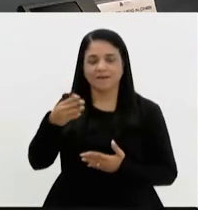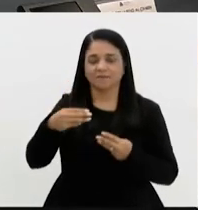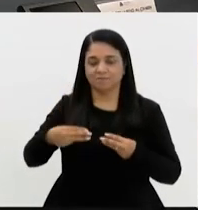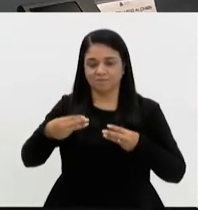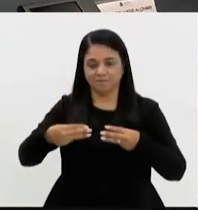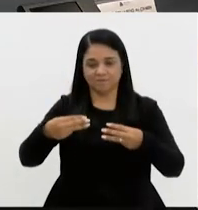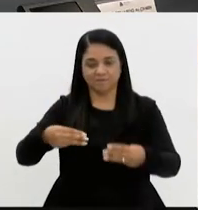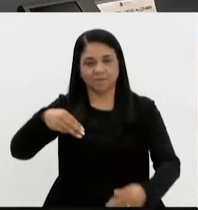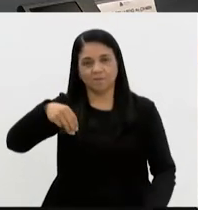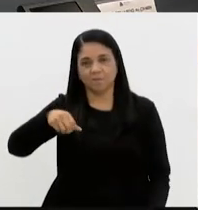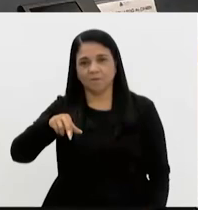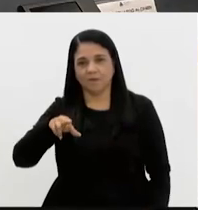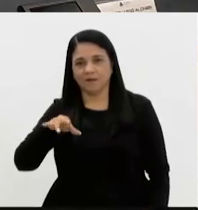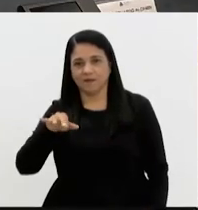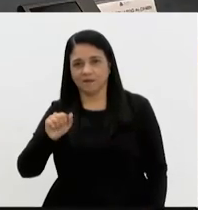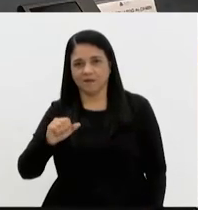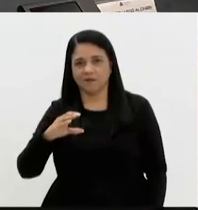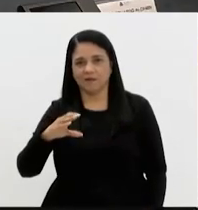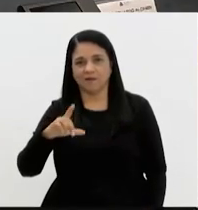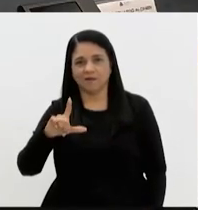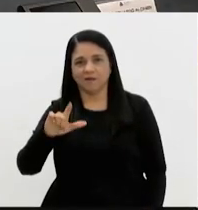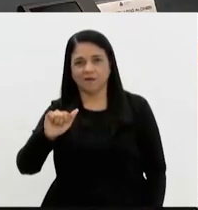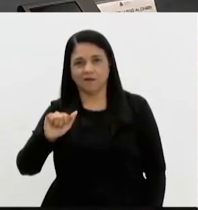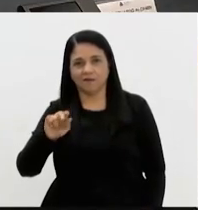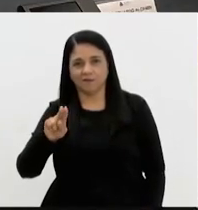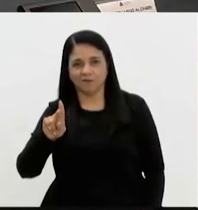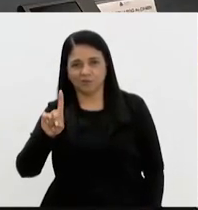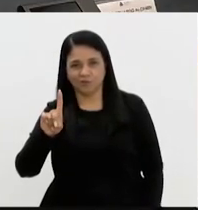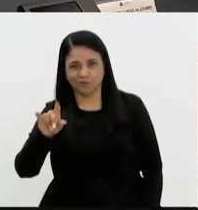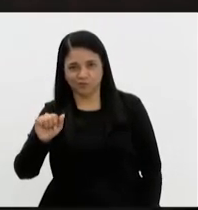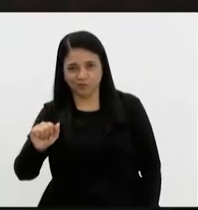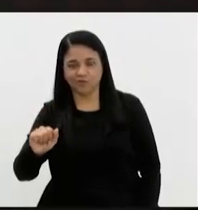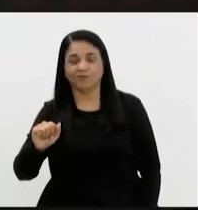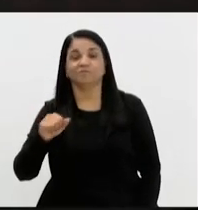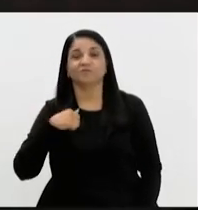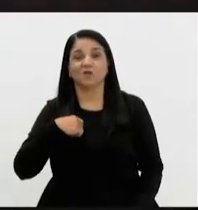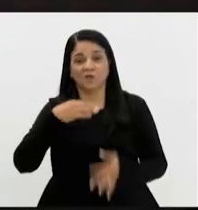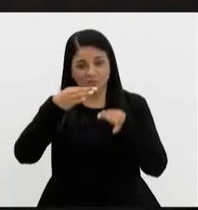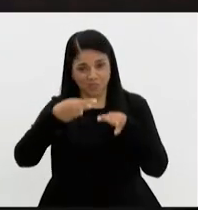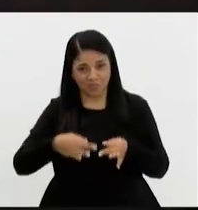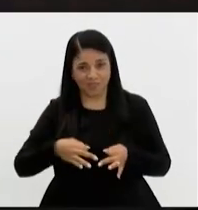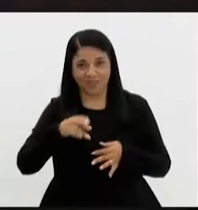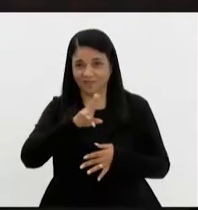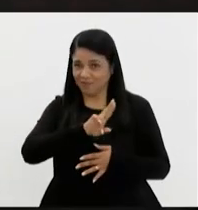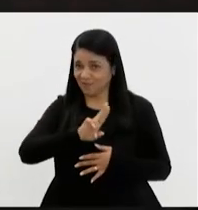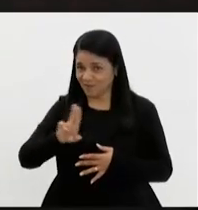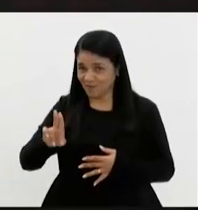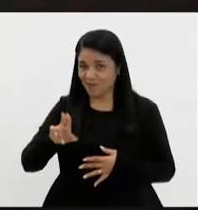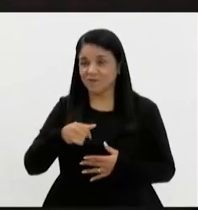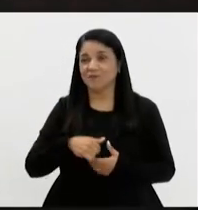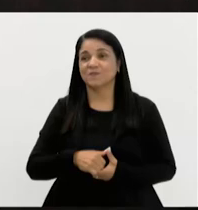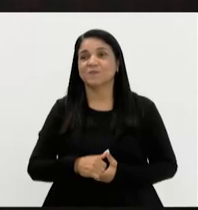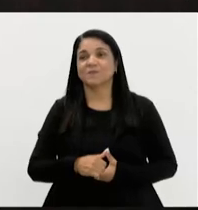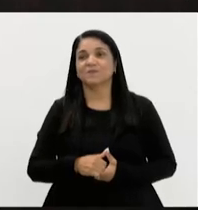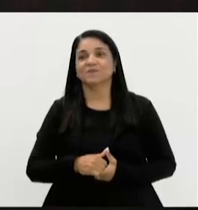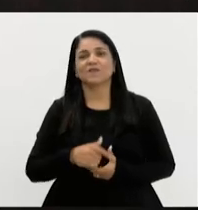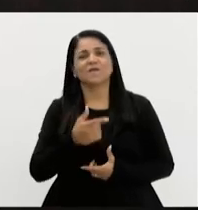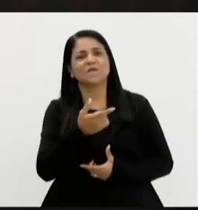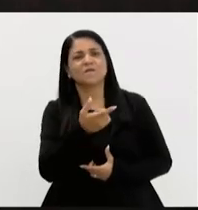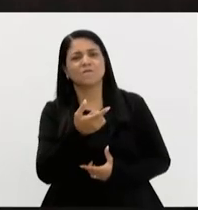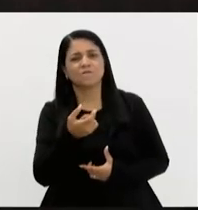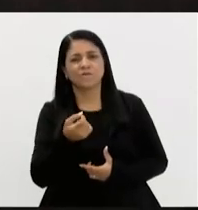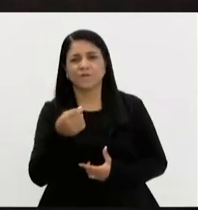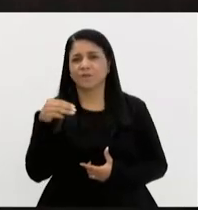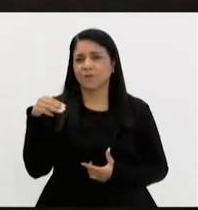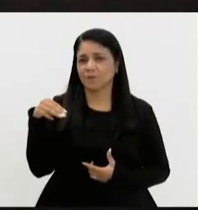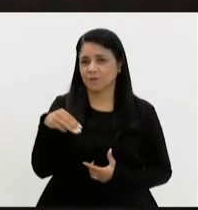min mariaud buc espero ter pronunciado corretamente que terá 20 minutos